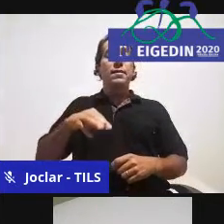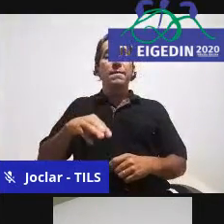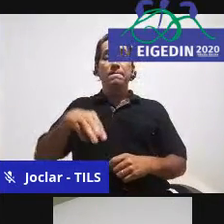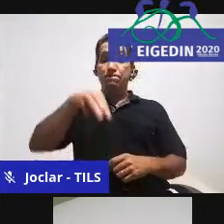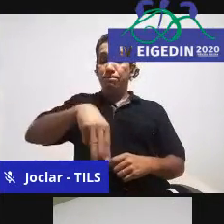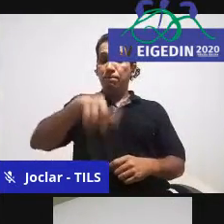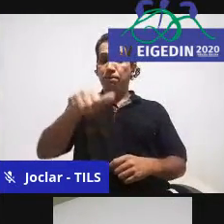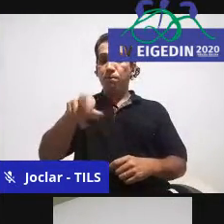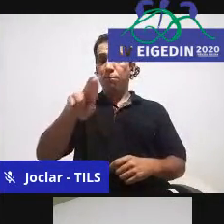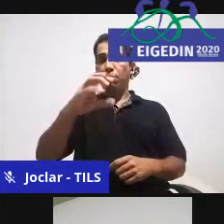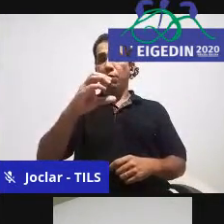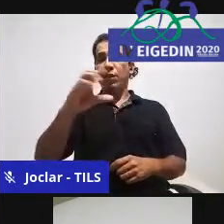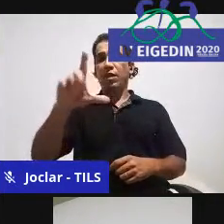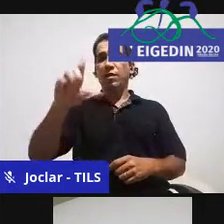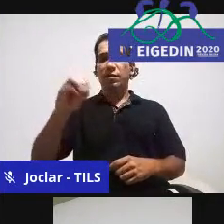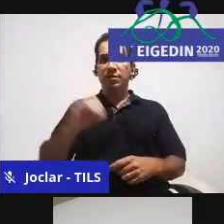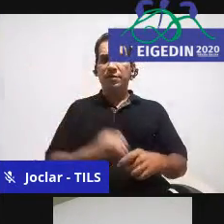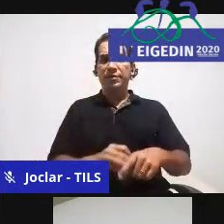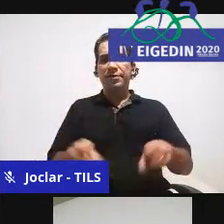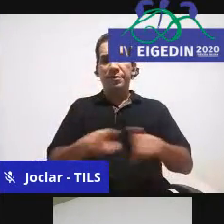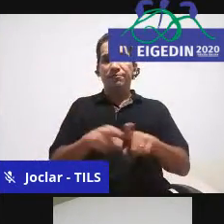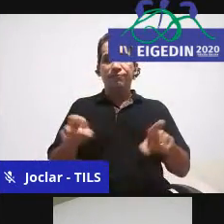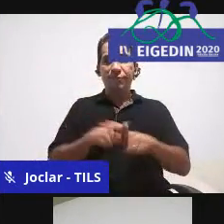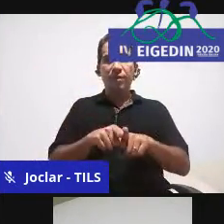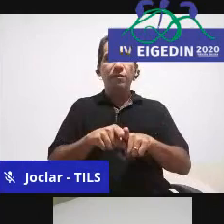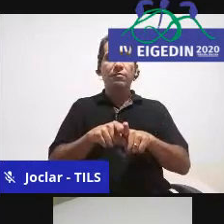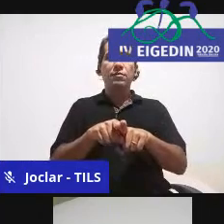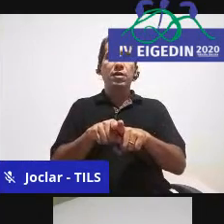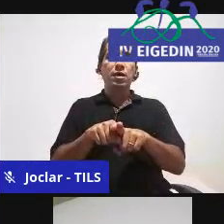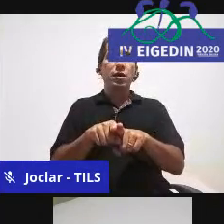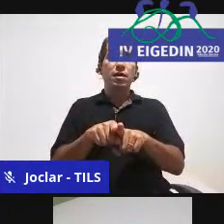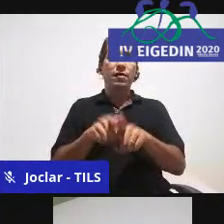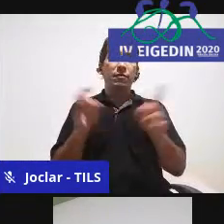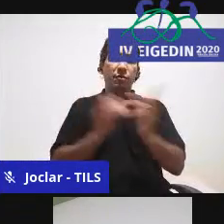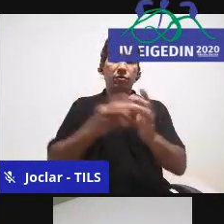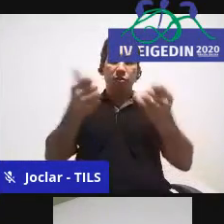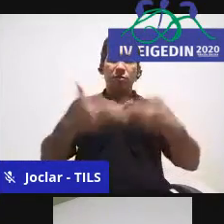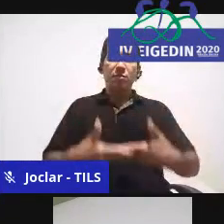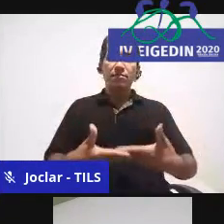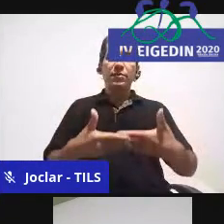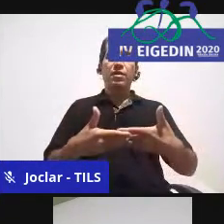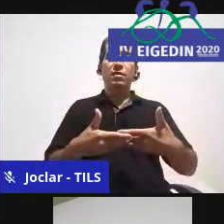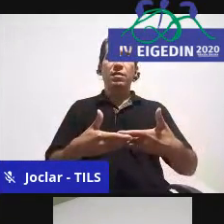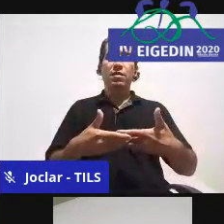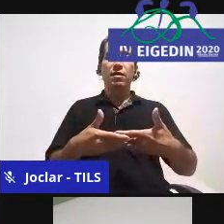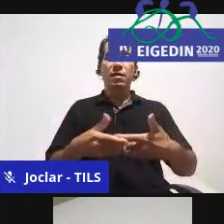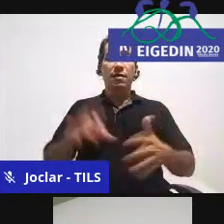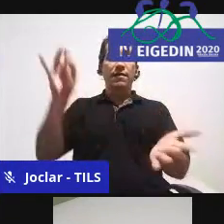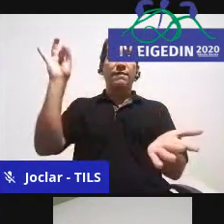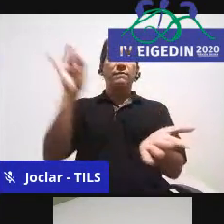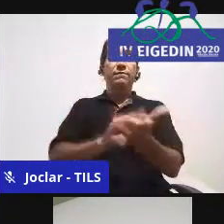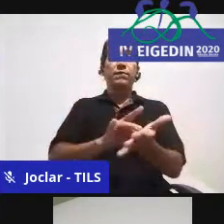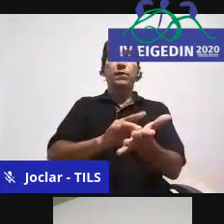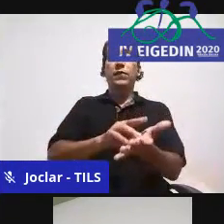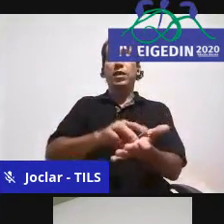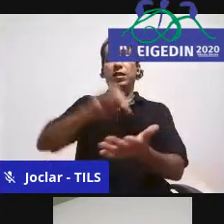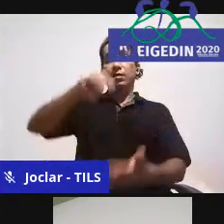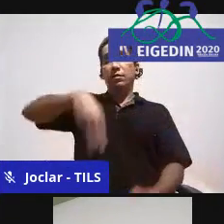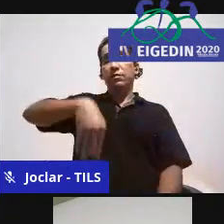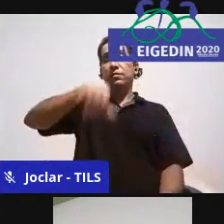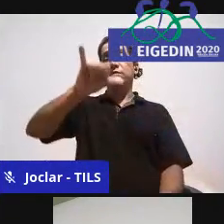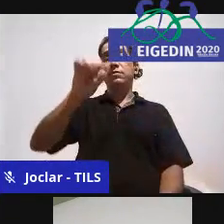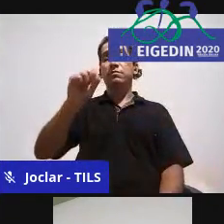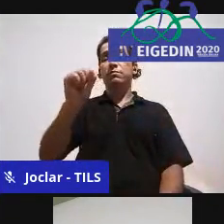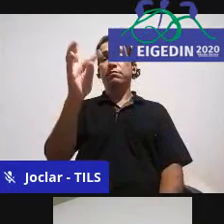é extremamente importante como tecnologia, é a chamada realidade mista, o misto entre realidade